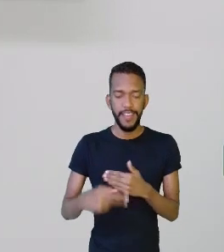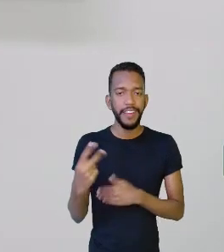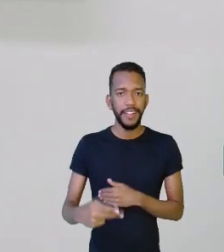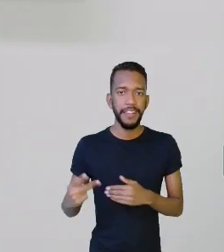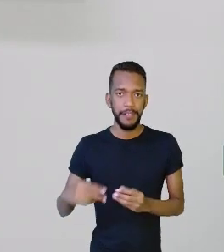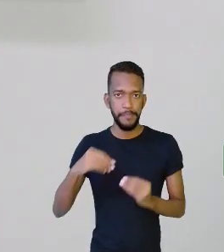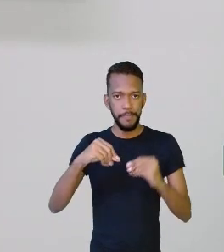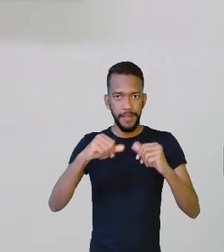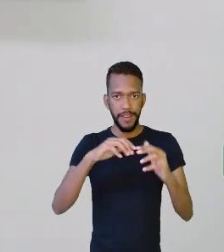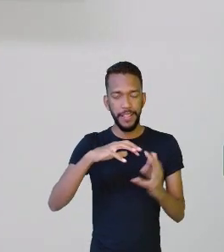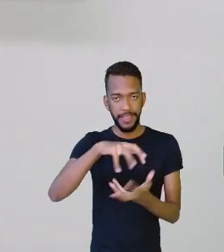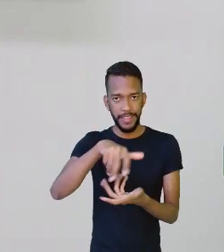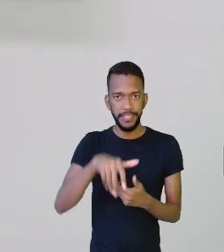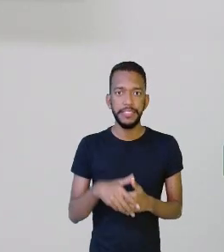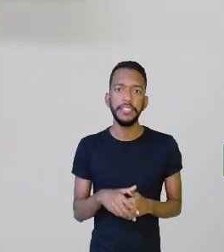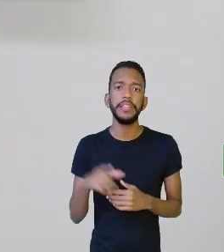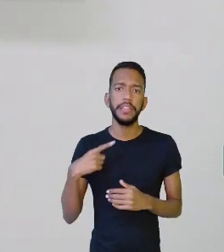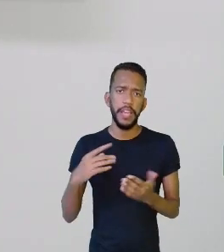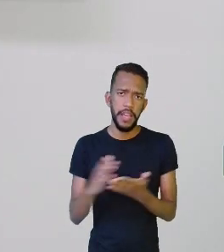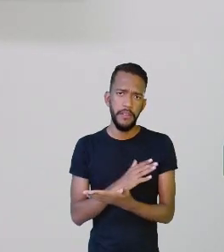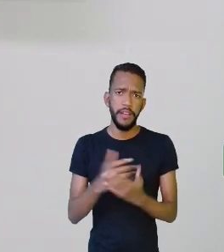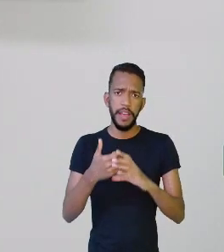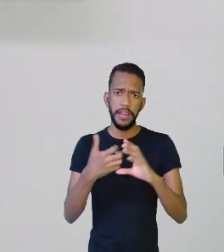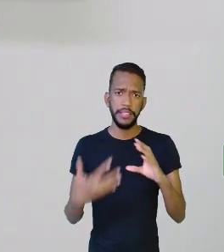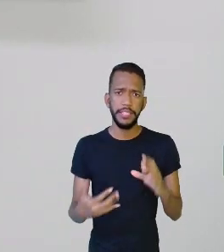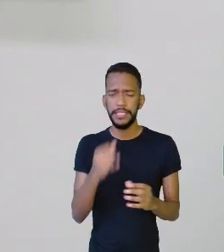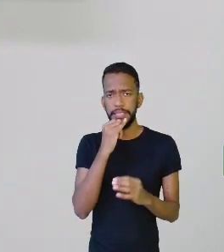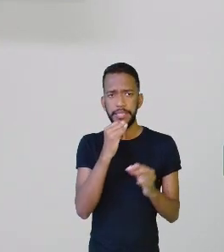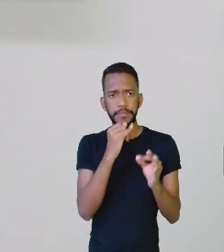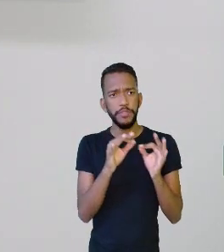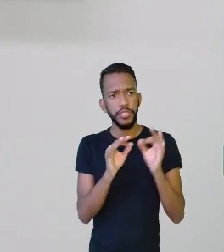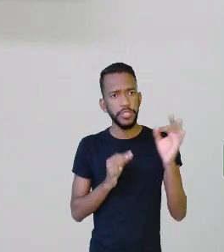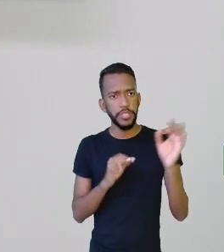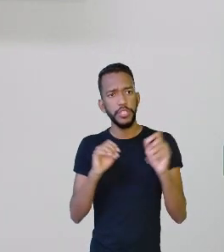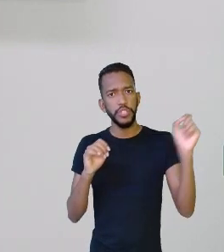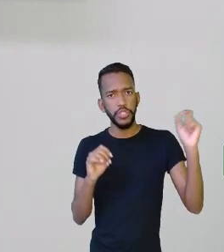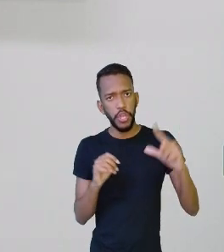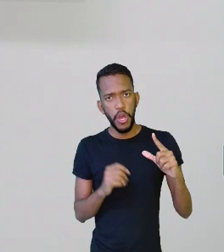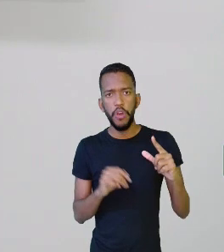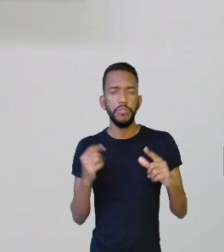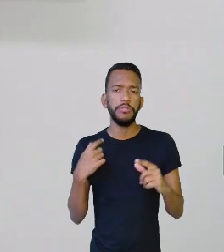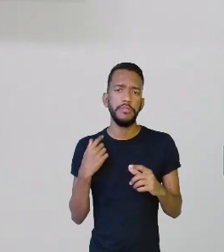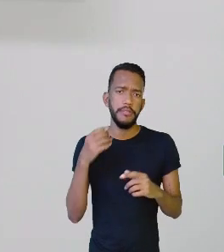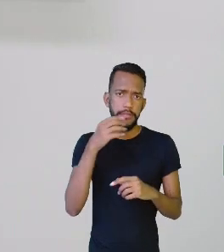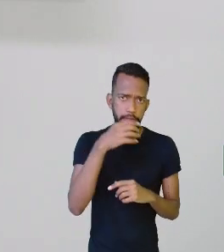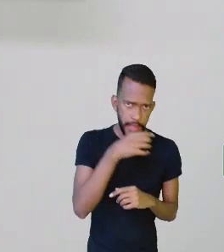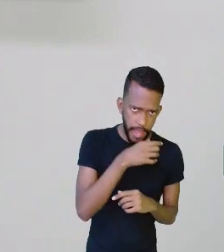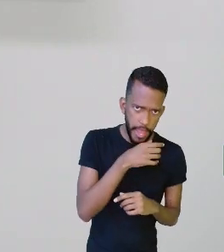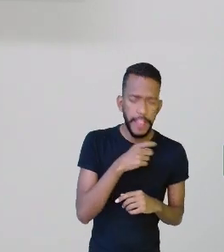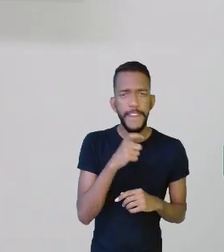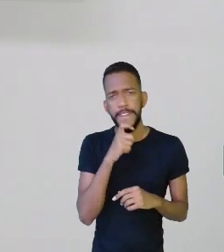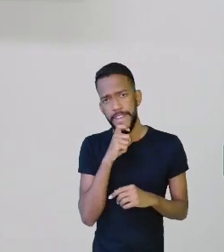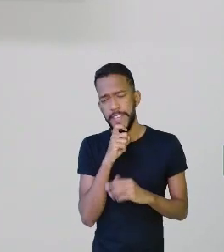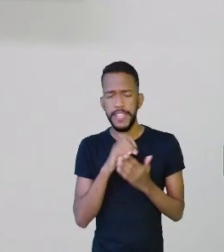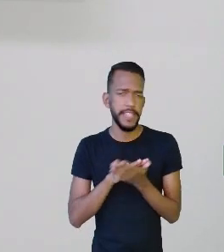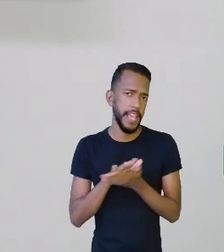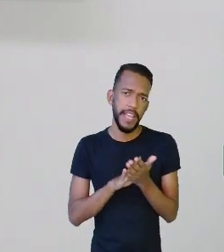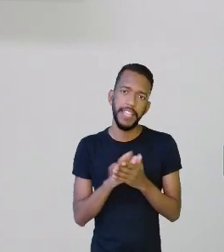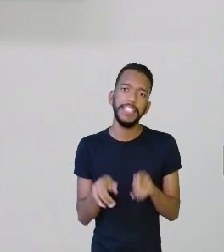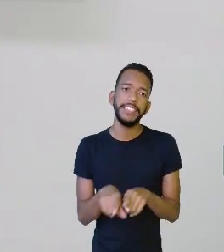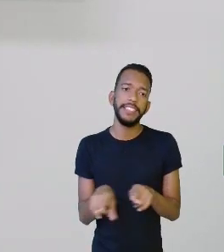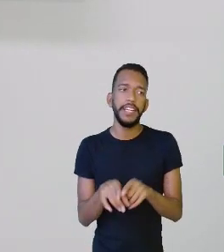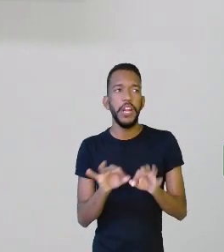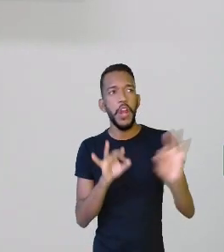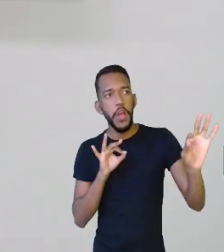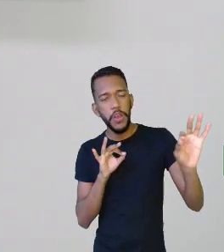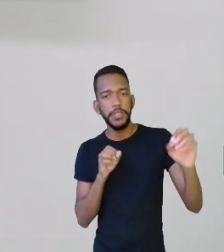eu expliquei para vocês algumas características, tais como a distância do Sol, que nem deixa muito quente, nem deixa muito frio, não é muito distante,